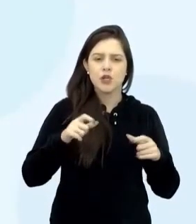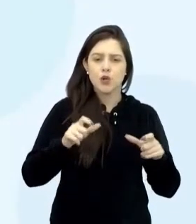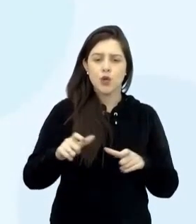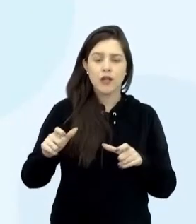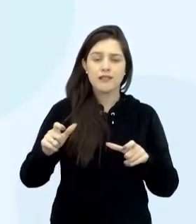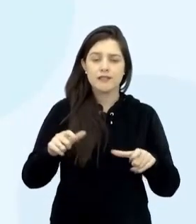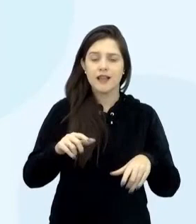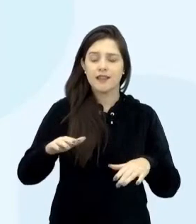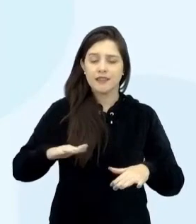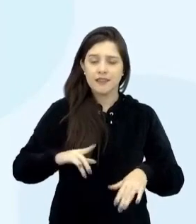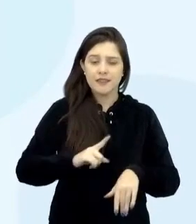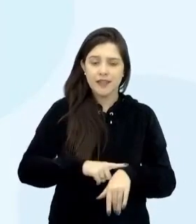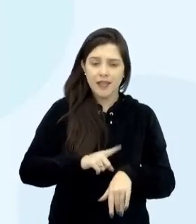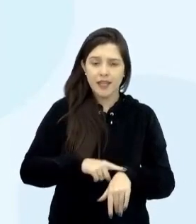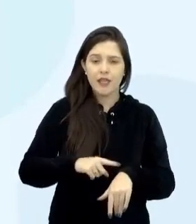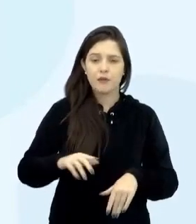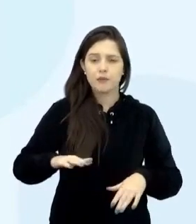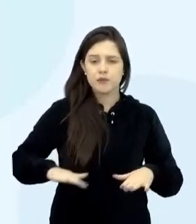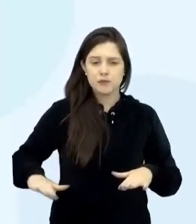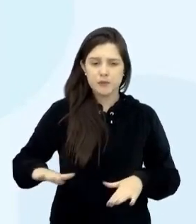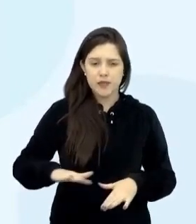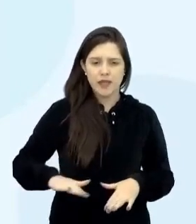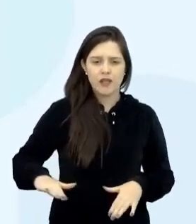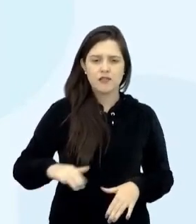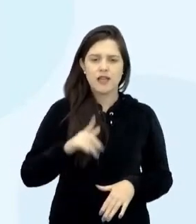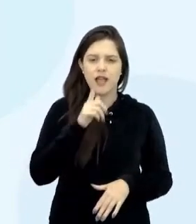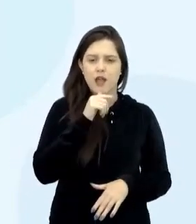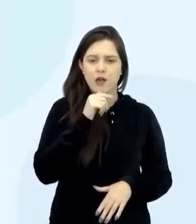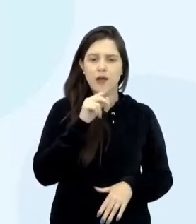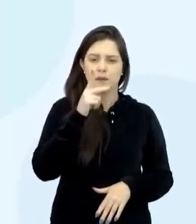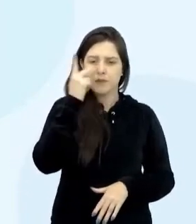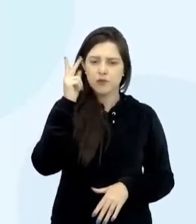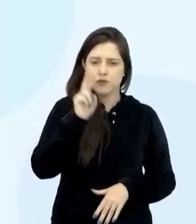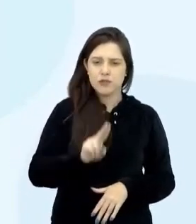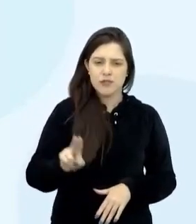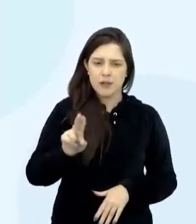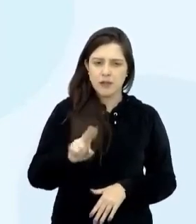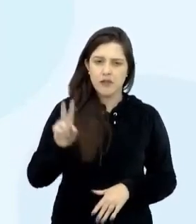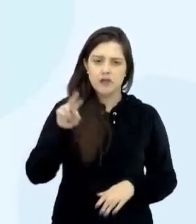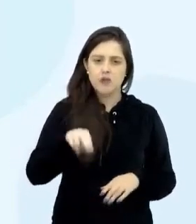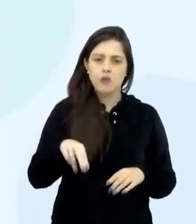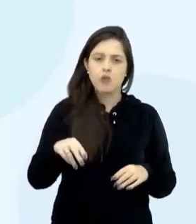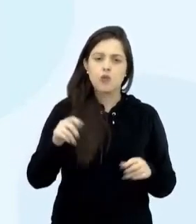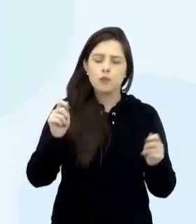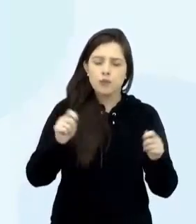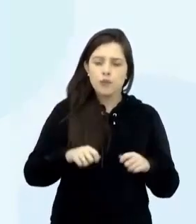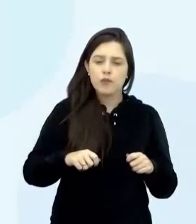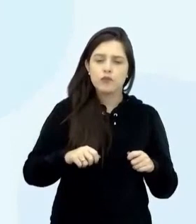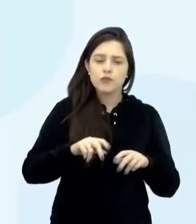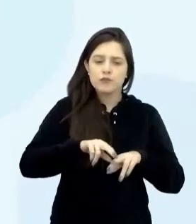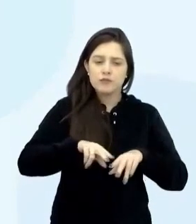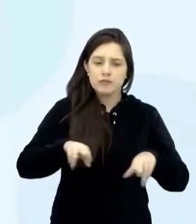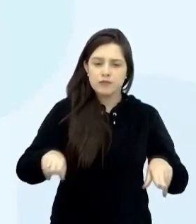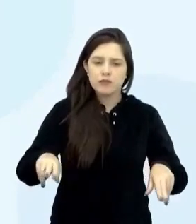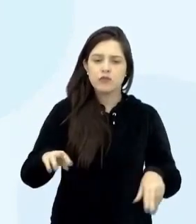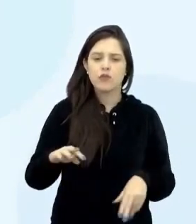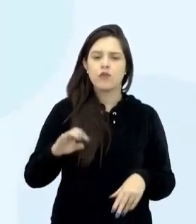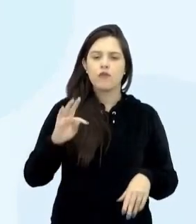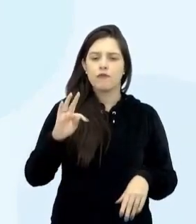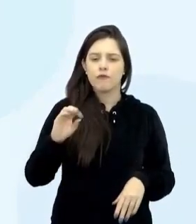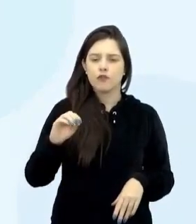espaço, visto que a água que as pessoas utilizam para seu consumo pode ser proveniente de diversas fontes, desde